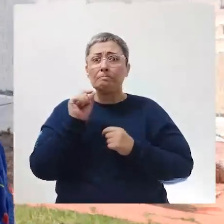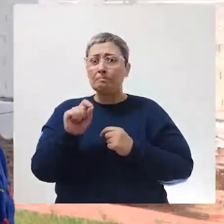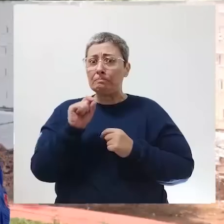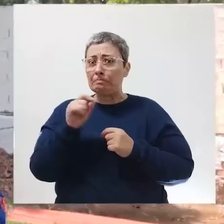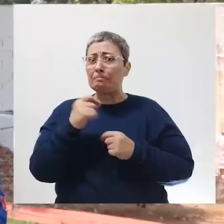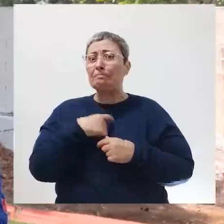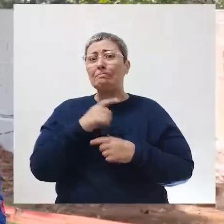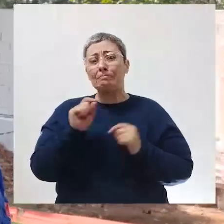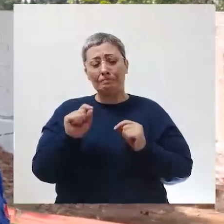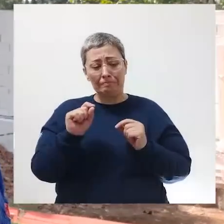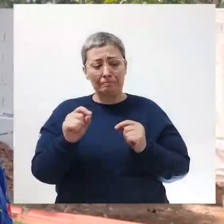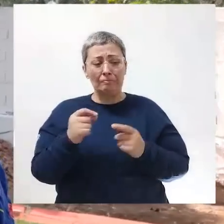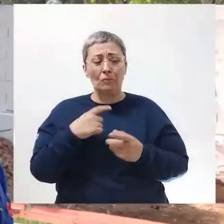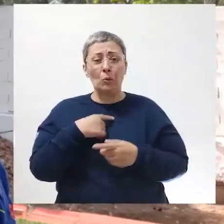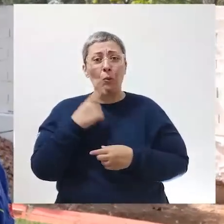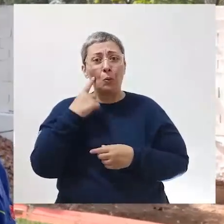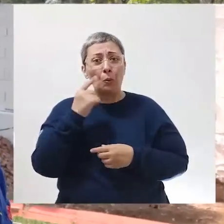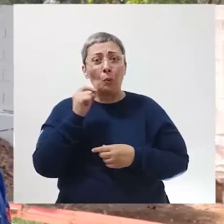Gente,